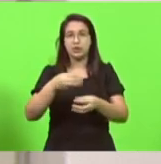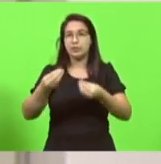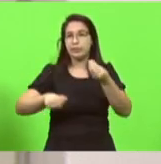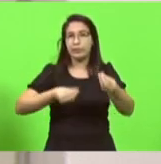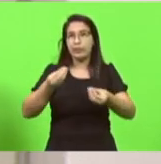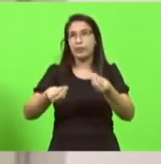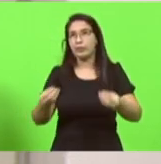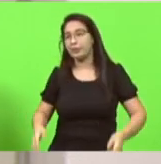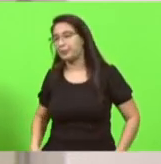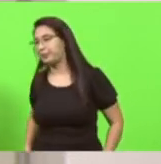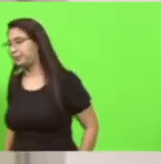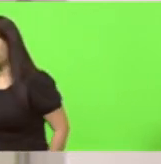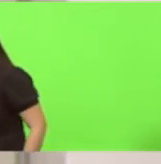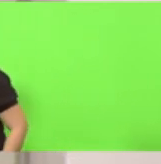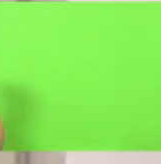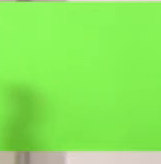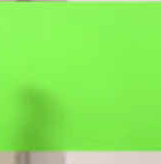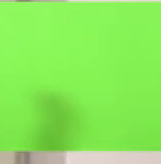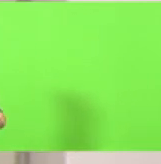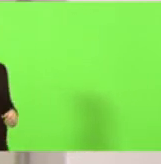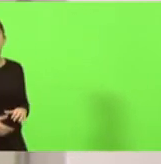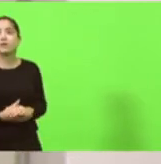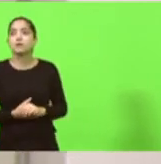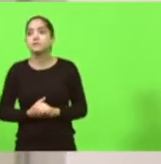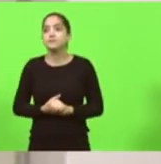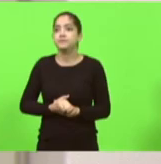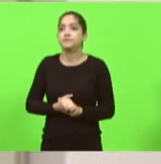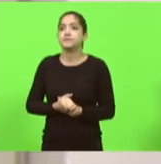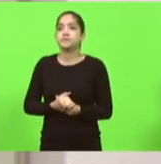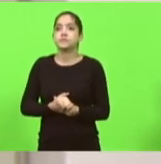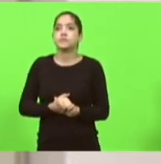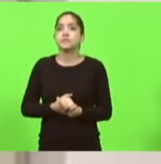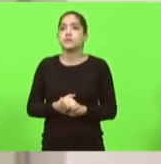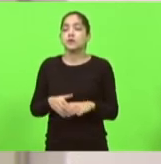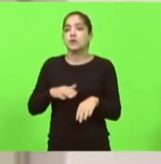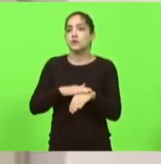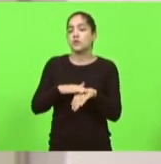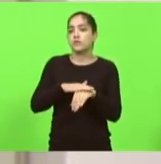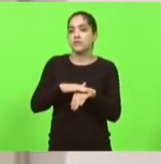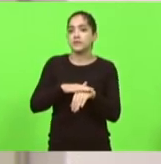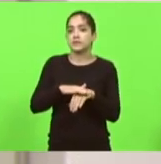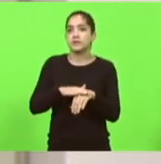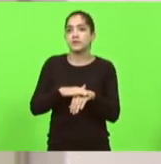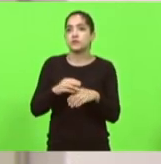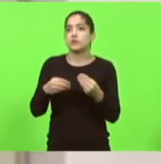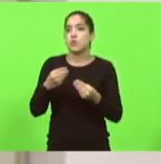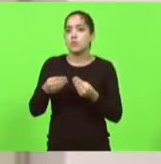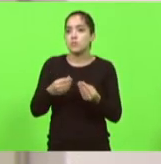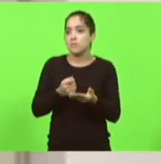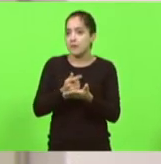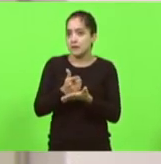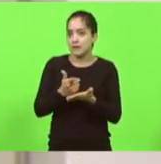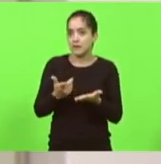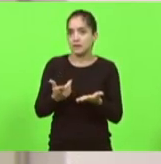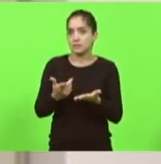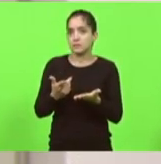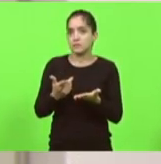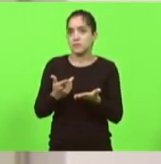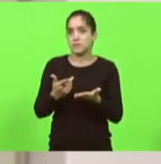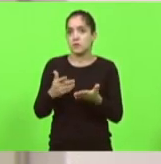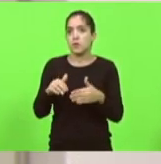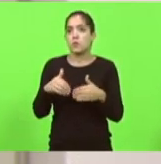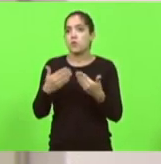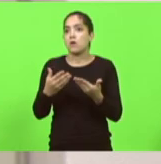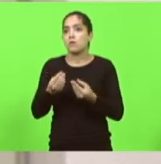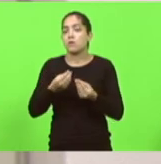o município, a parte, o juiz, conversando sobre a condição de pagamento. Qual é a tua condição de